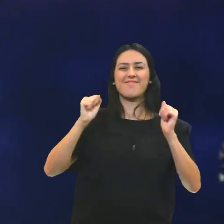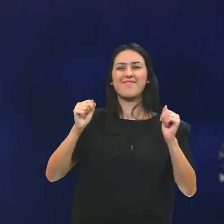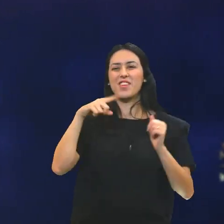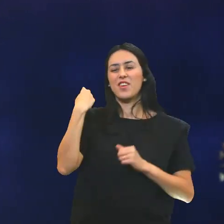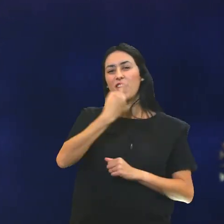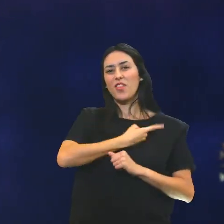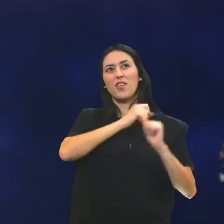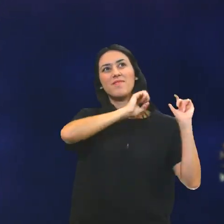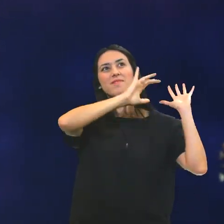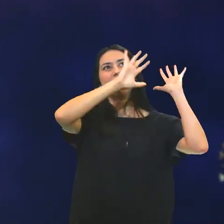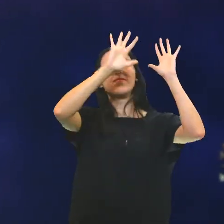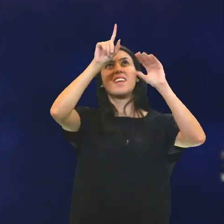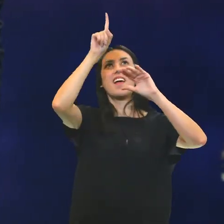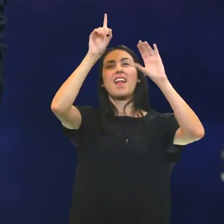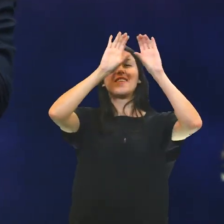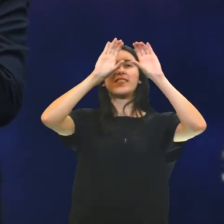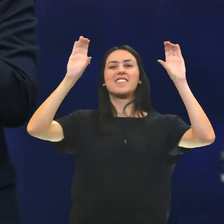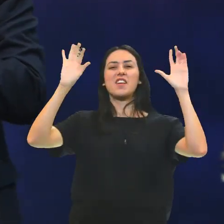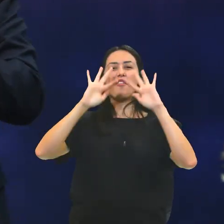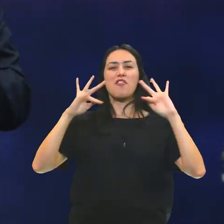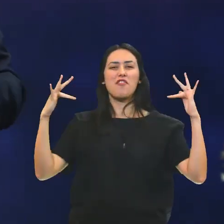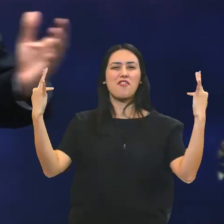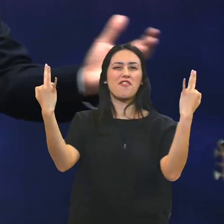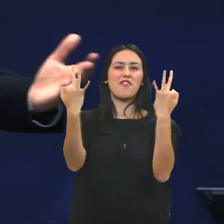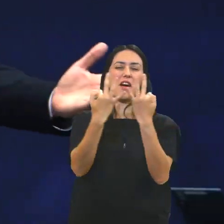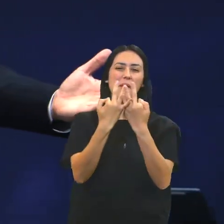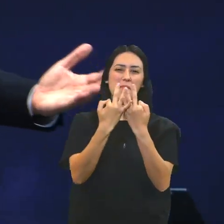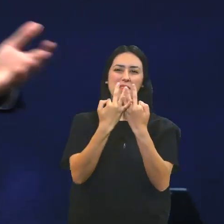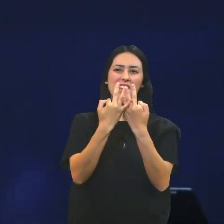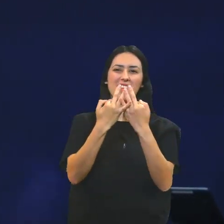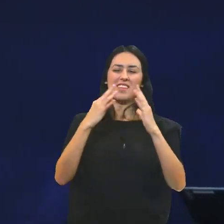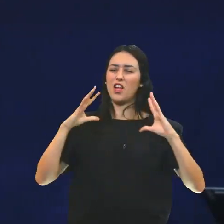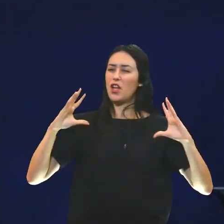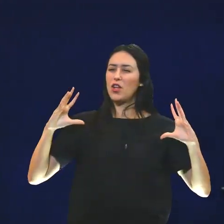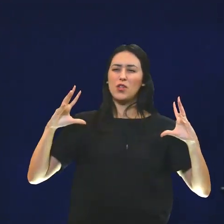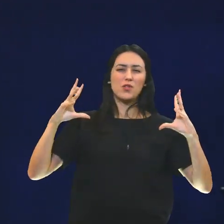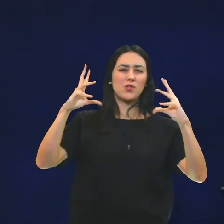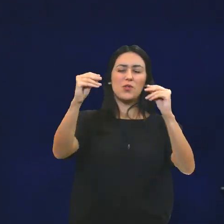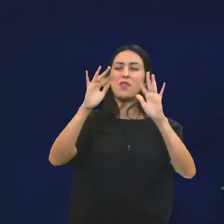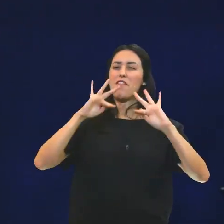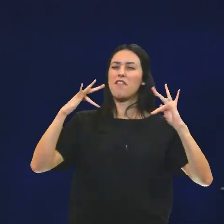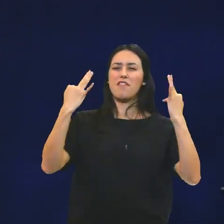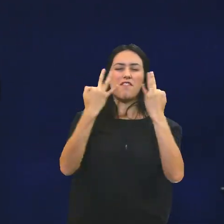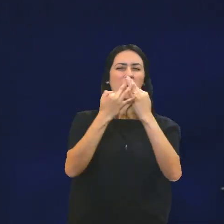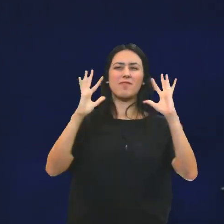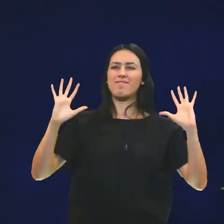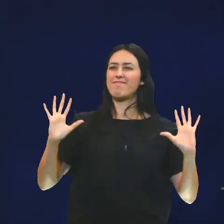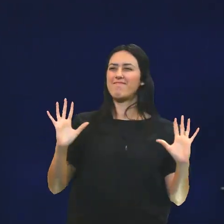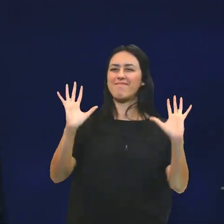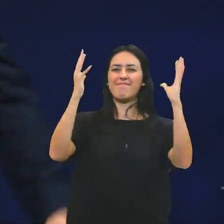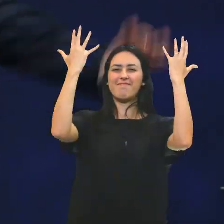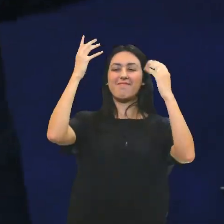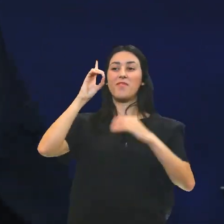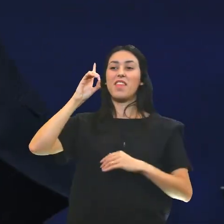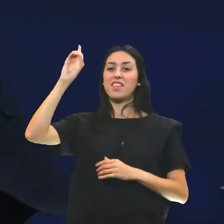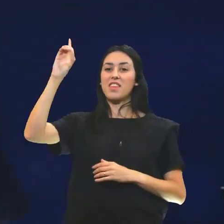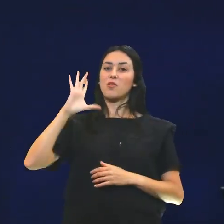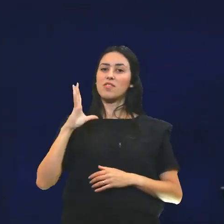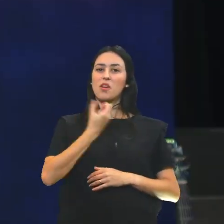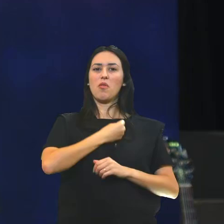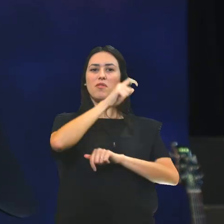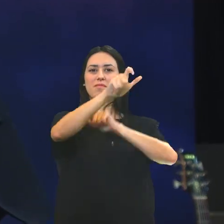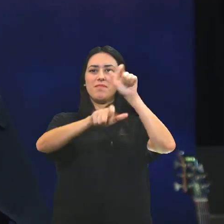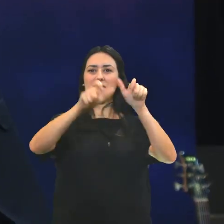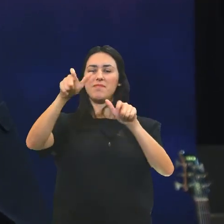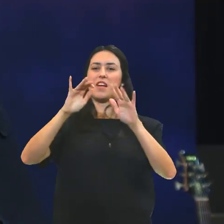família lá no céu, e todas as coisas vão terminar com essa grande família que Deus resgatou do pecado, para ser família